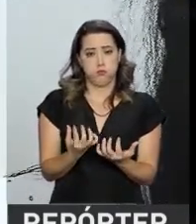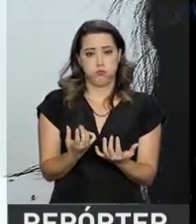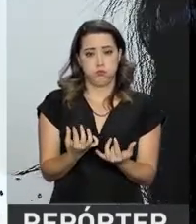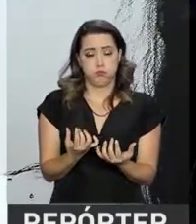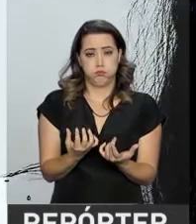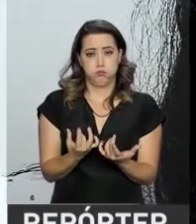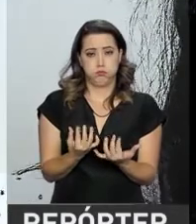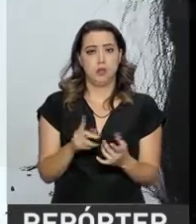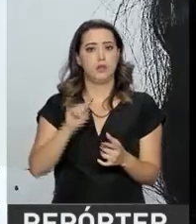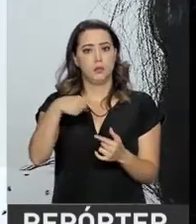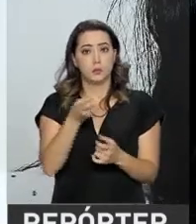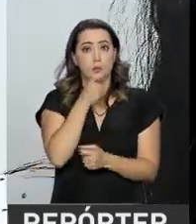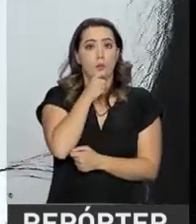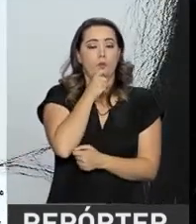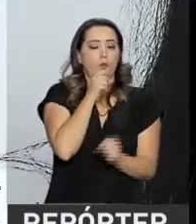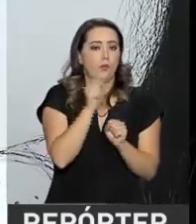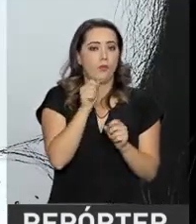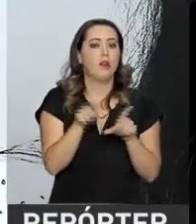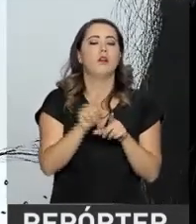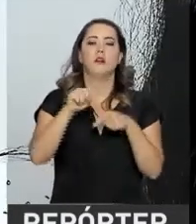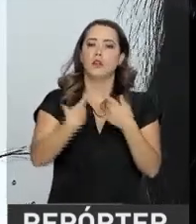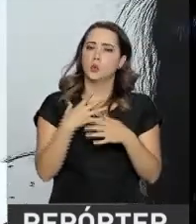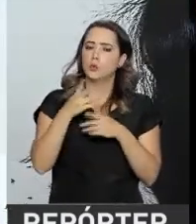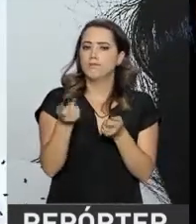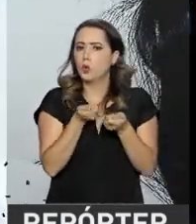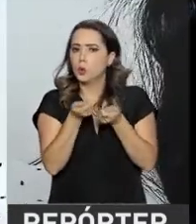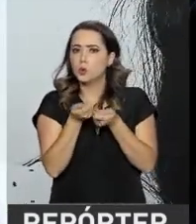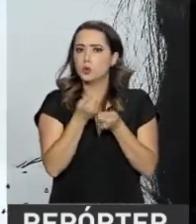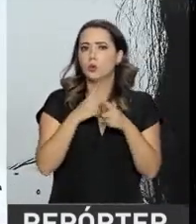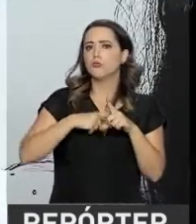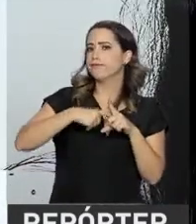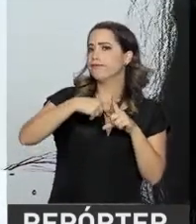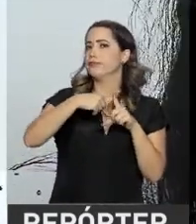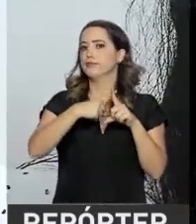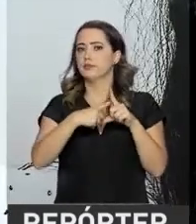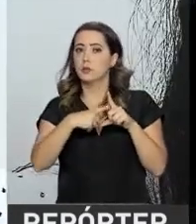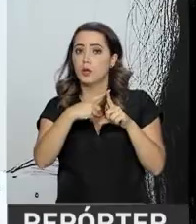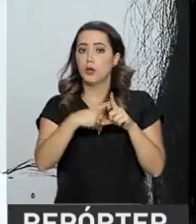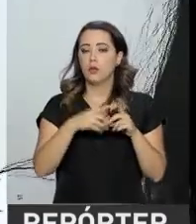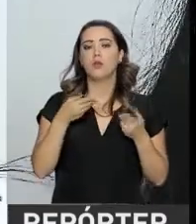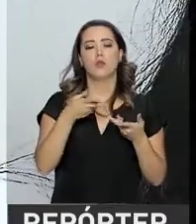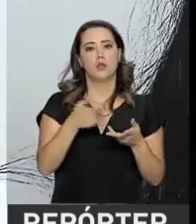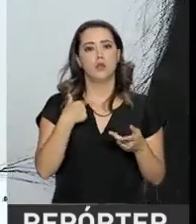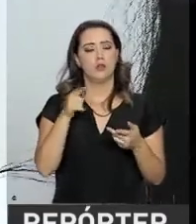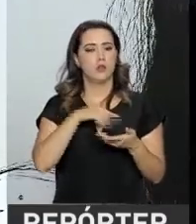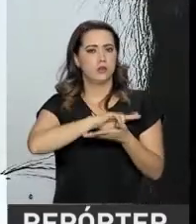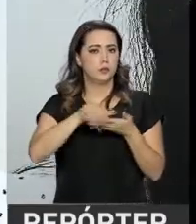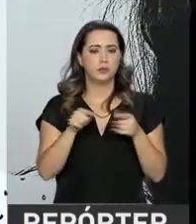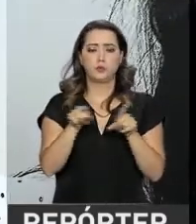aquecido, onde ele é resfriado. Durante todo esse processo, existe um monitoramento de temperatura que garante essa inativação